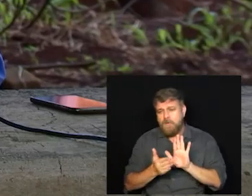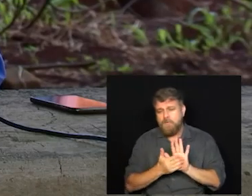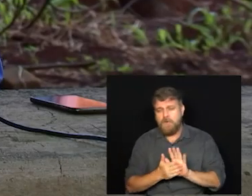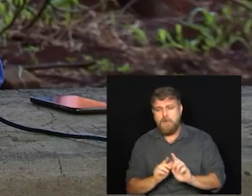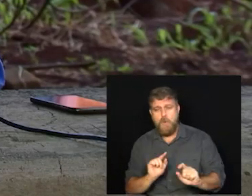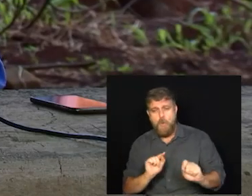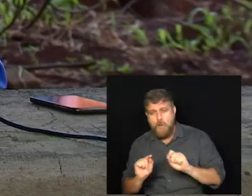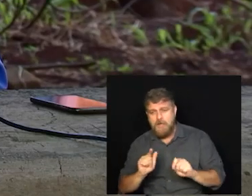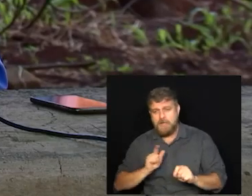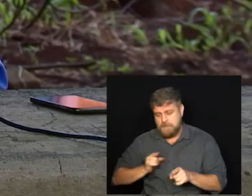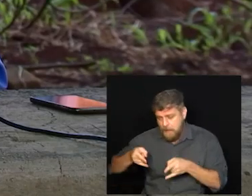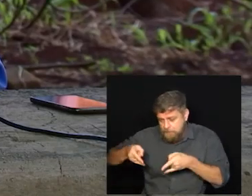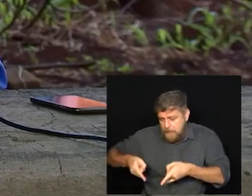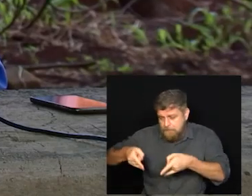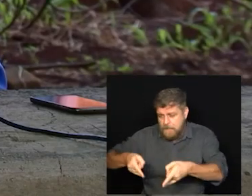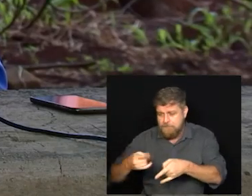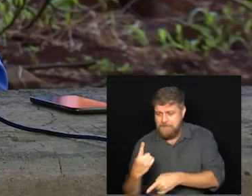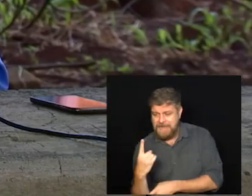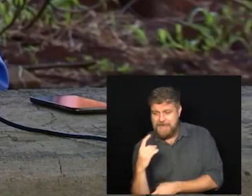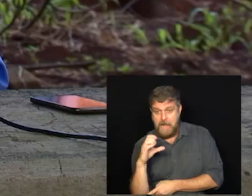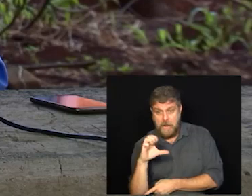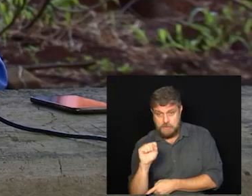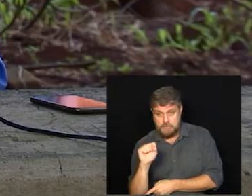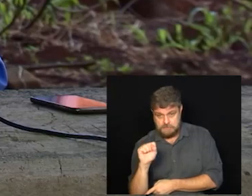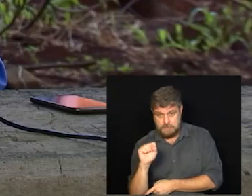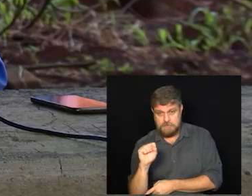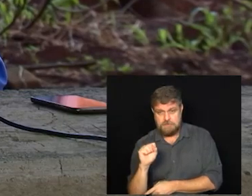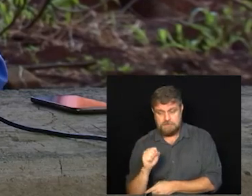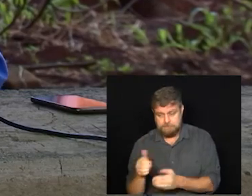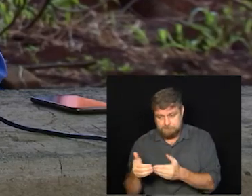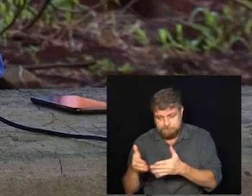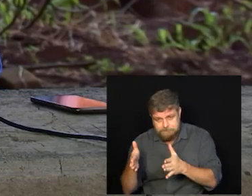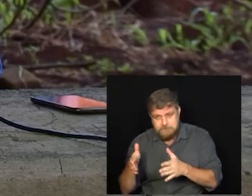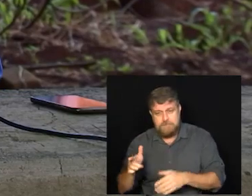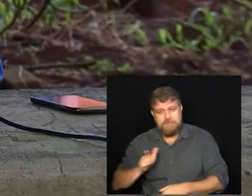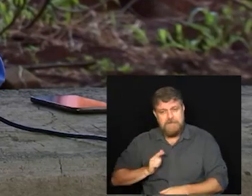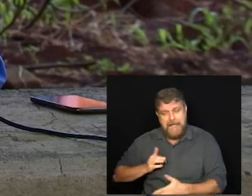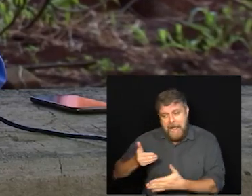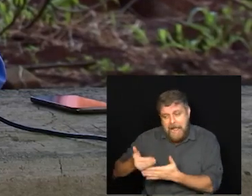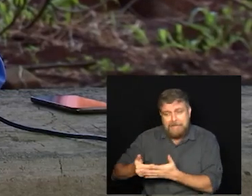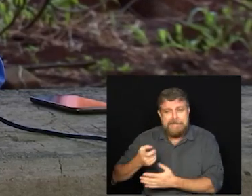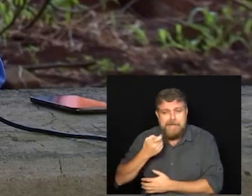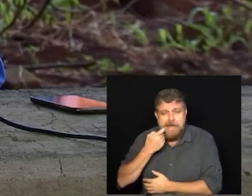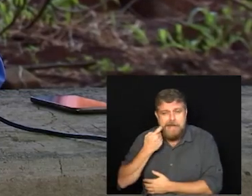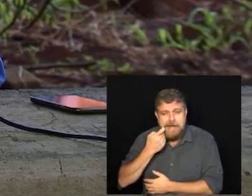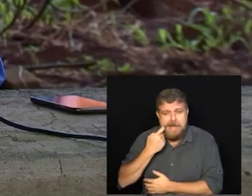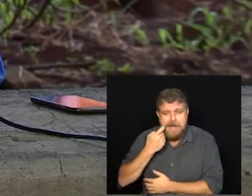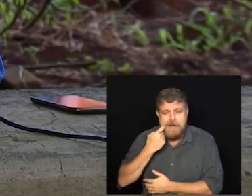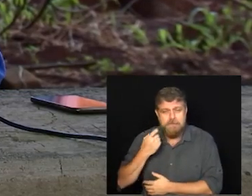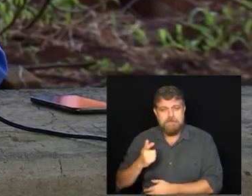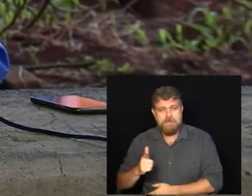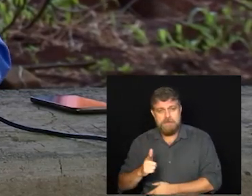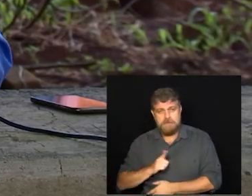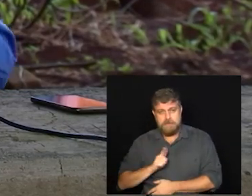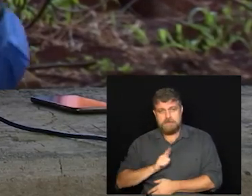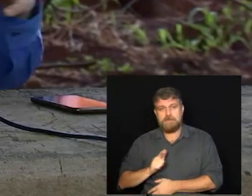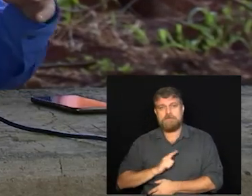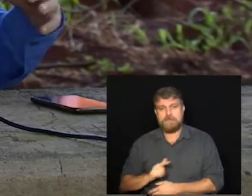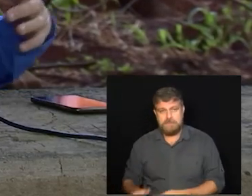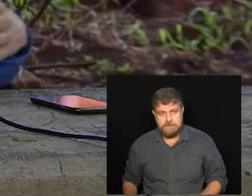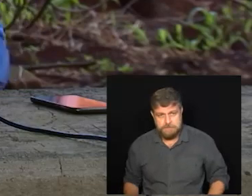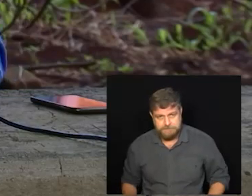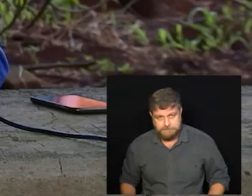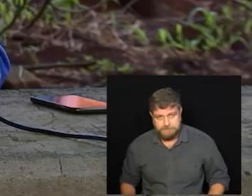é abrir 18 leitos de enfermaria, até sexta-feira, e está tendo um grande movimento